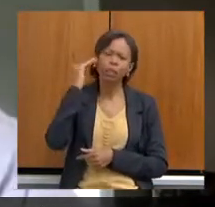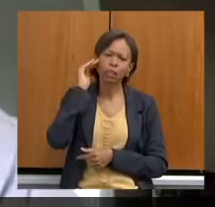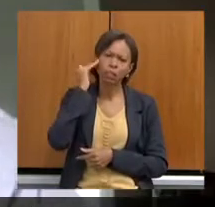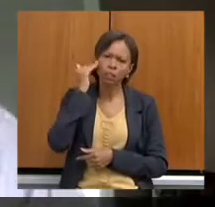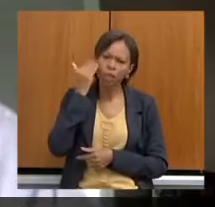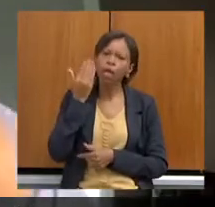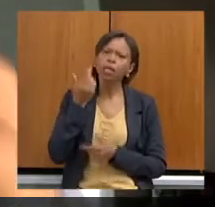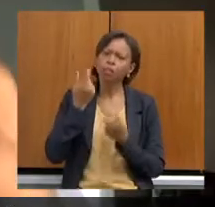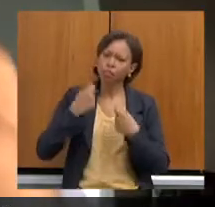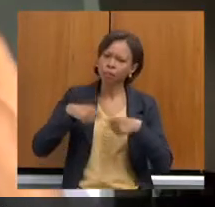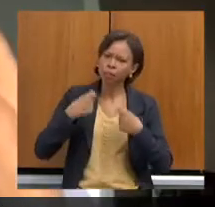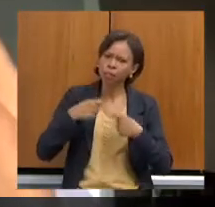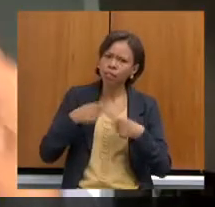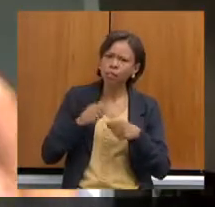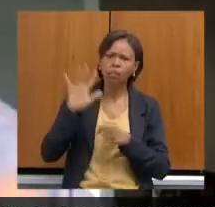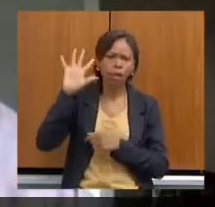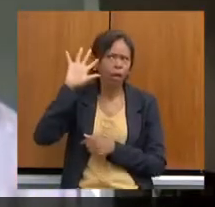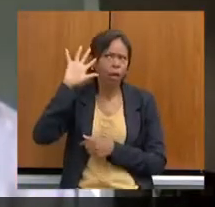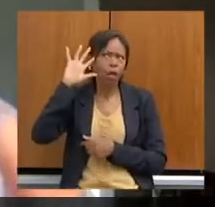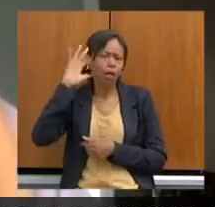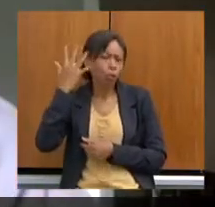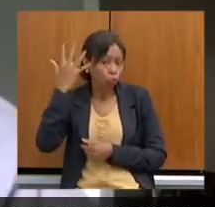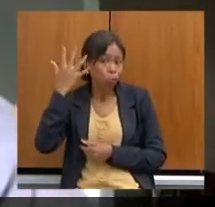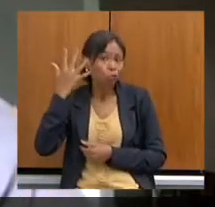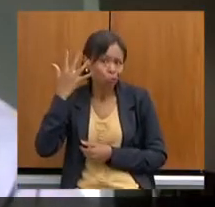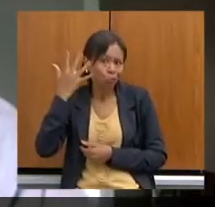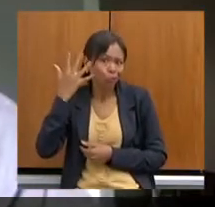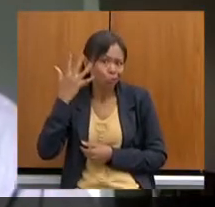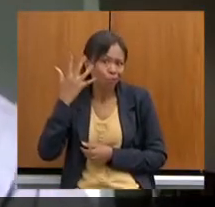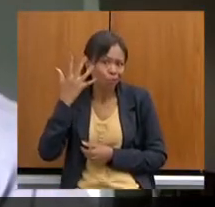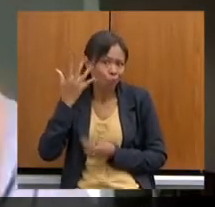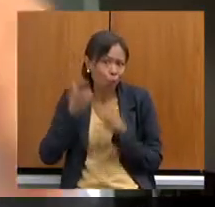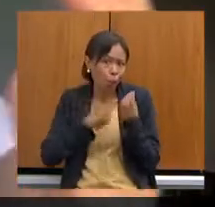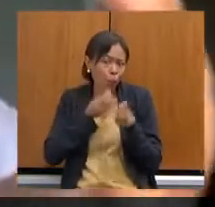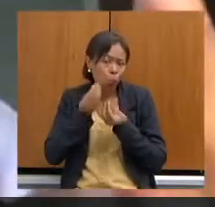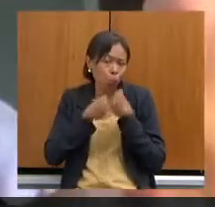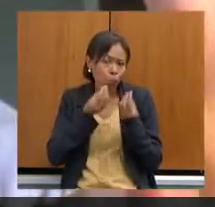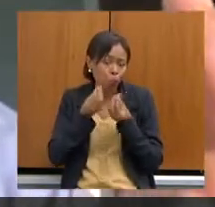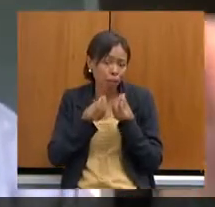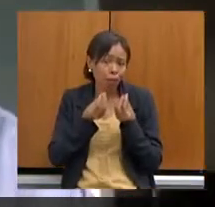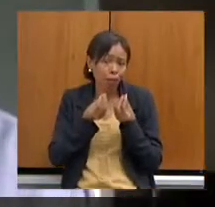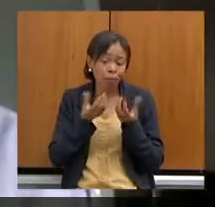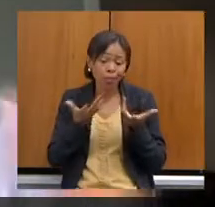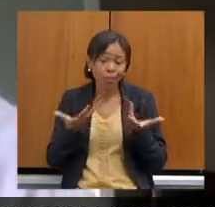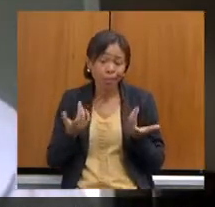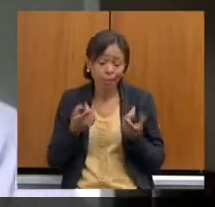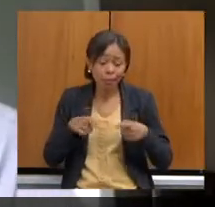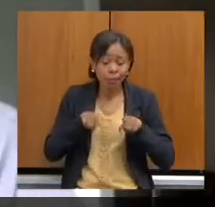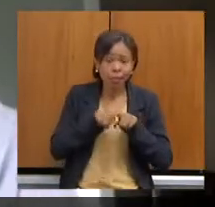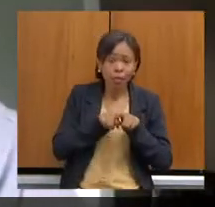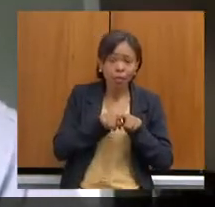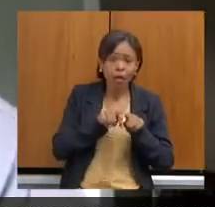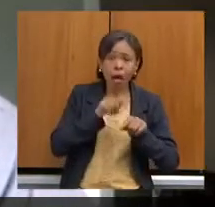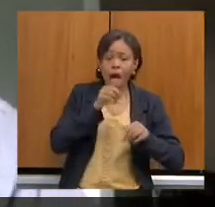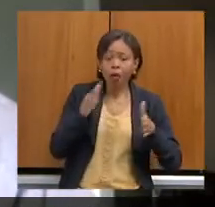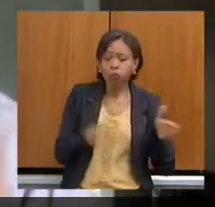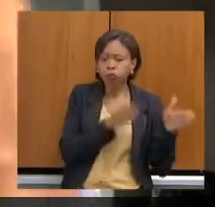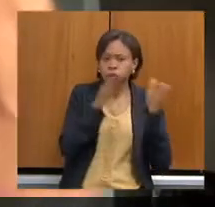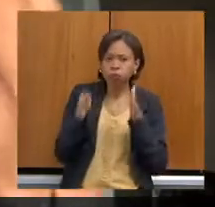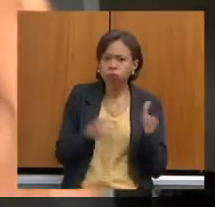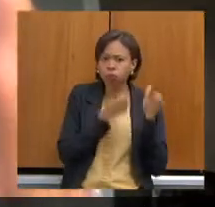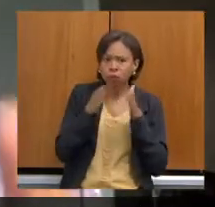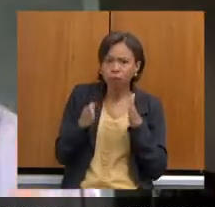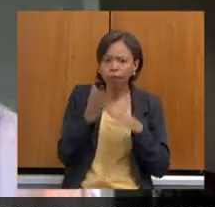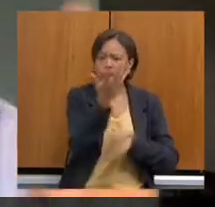encontrar um denominador comum um para que a gente possa conciliar a produção com o meio ambiente da